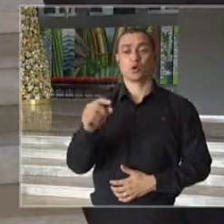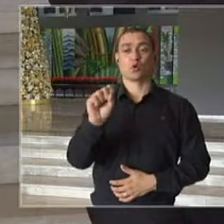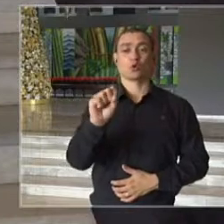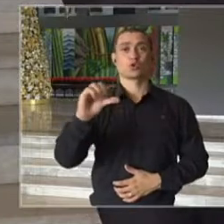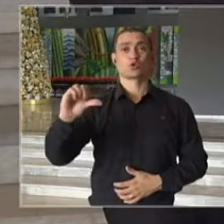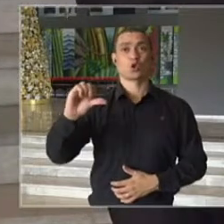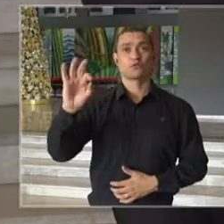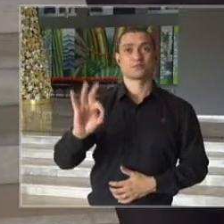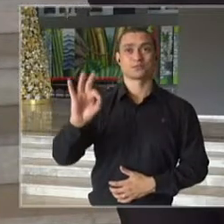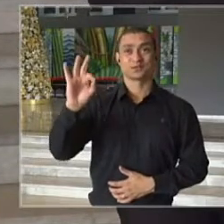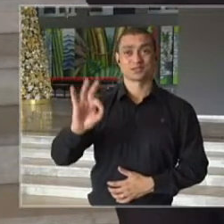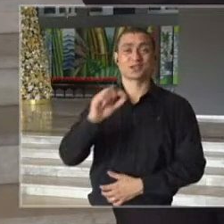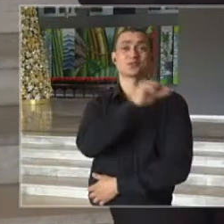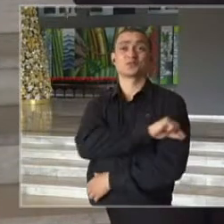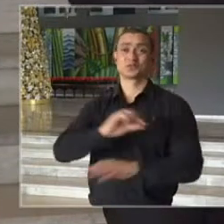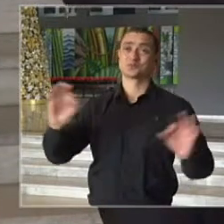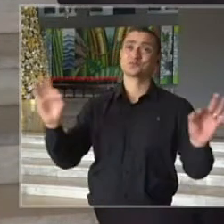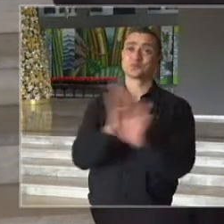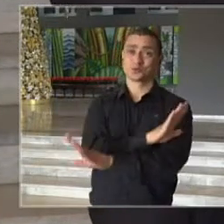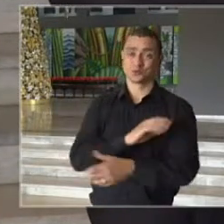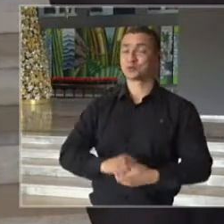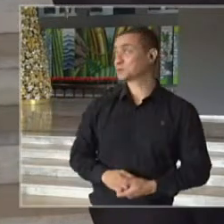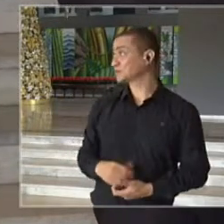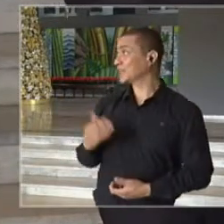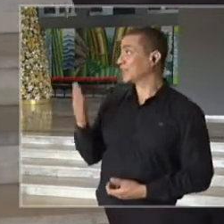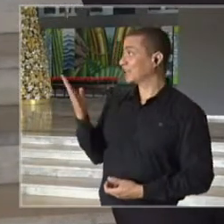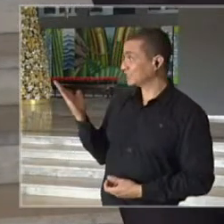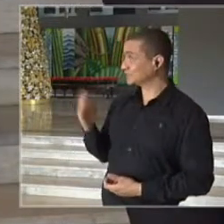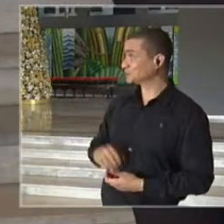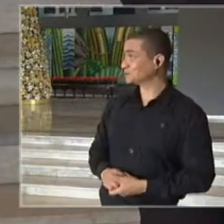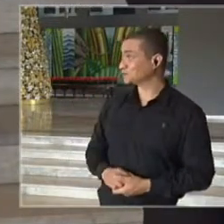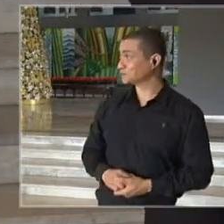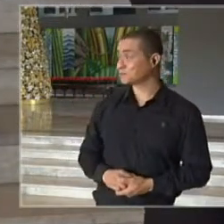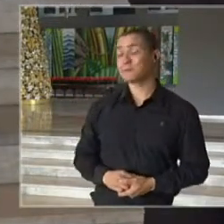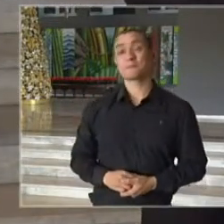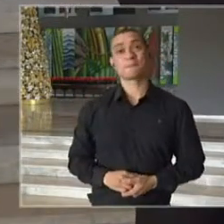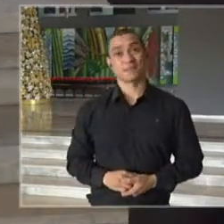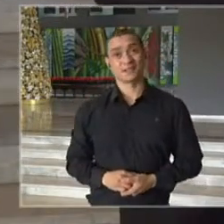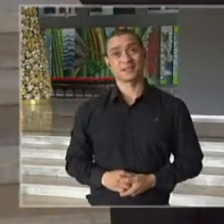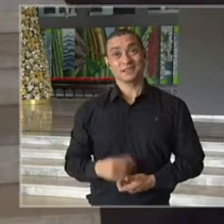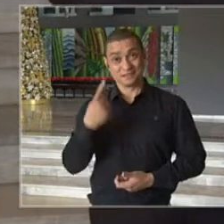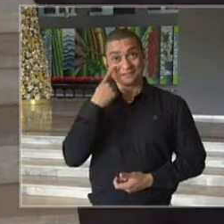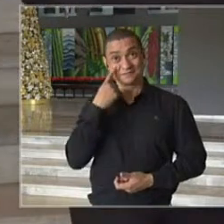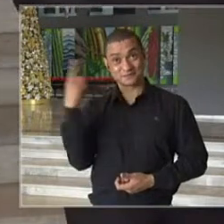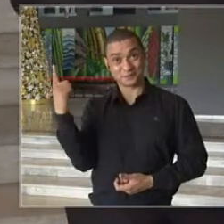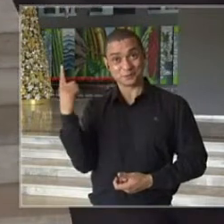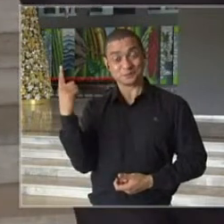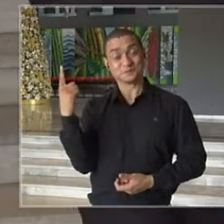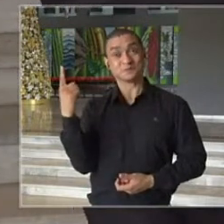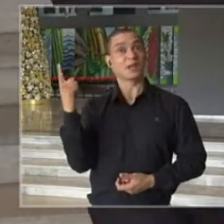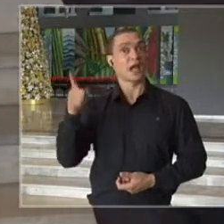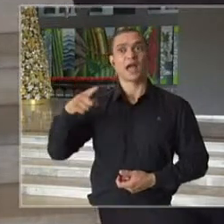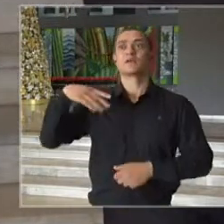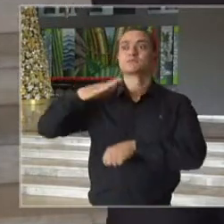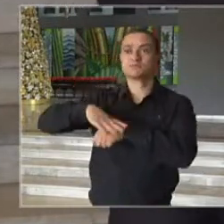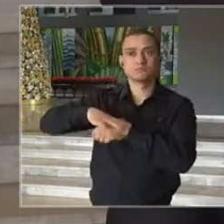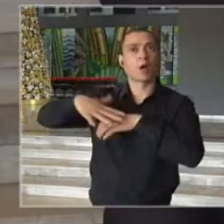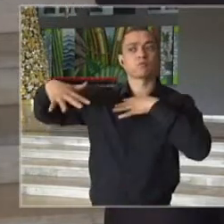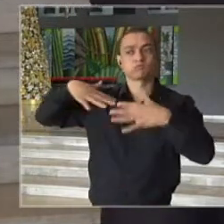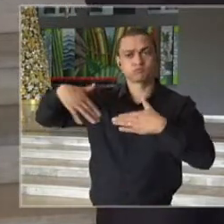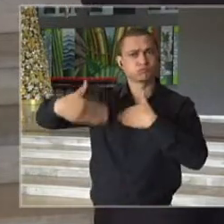92,89% das pessoas vacinadas. E aqui a gente olha, e assim, é um movimento constante,